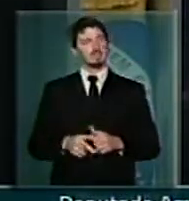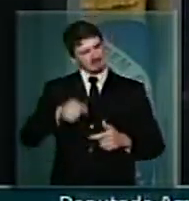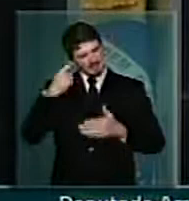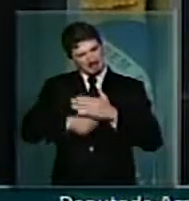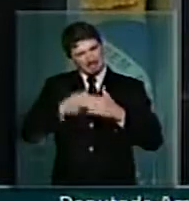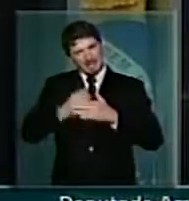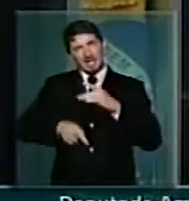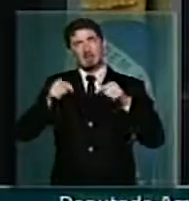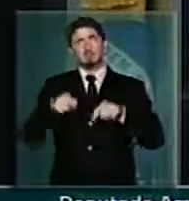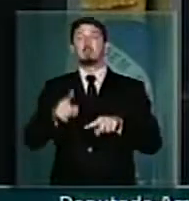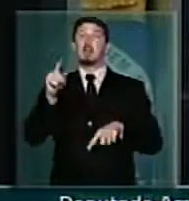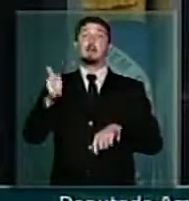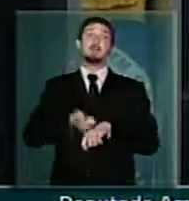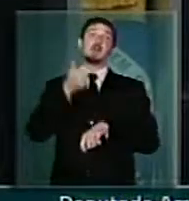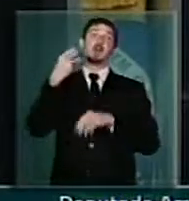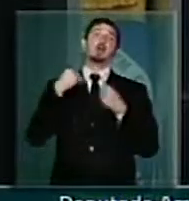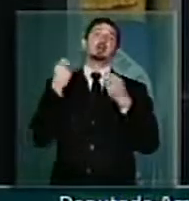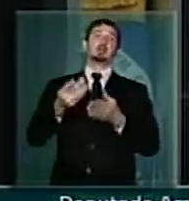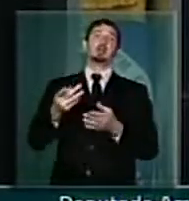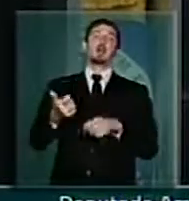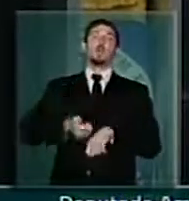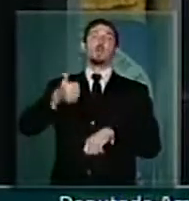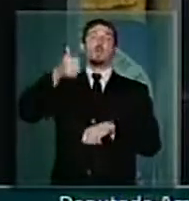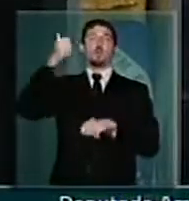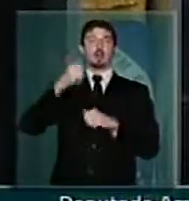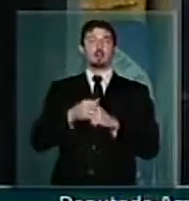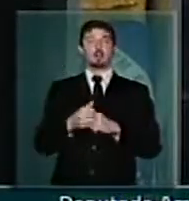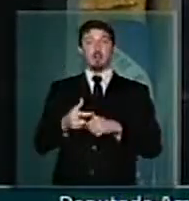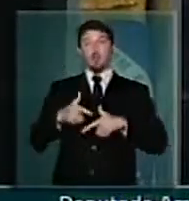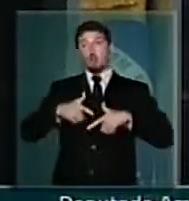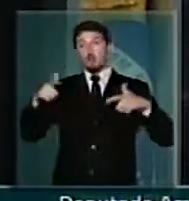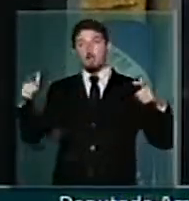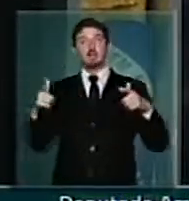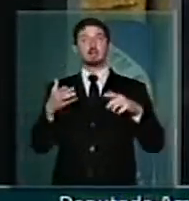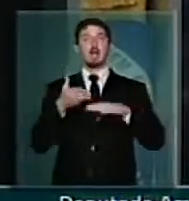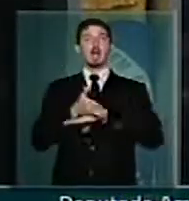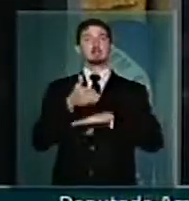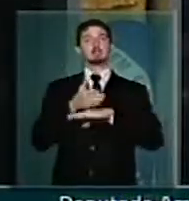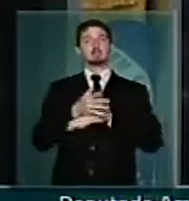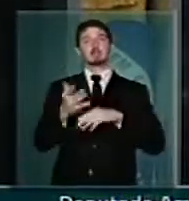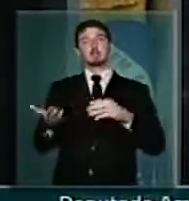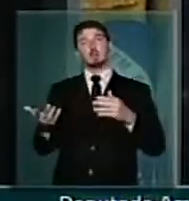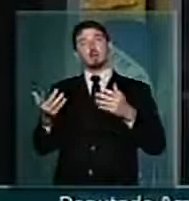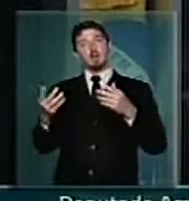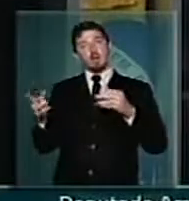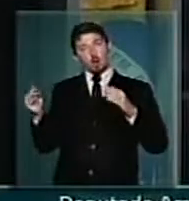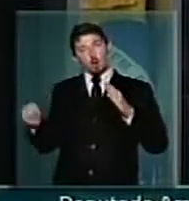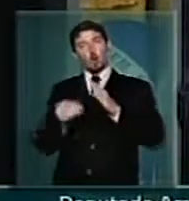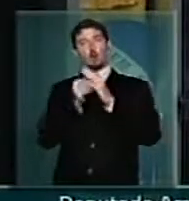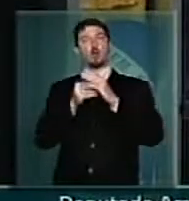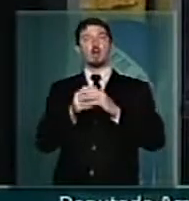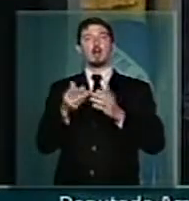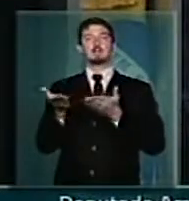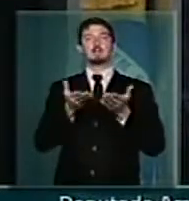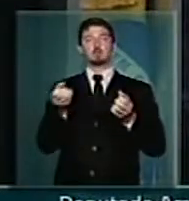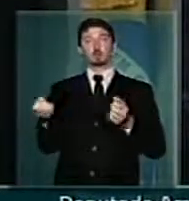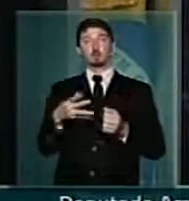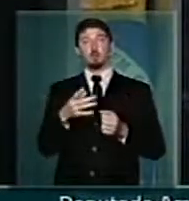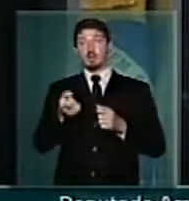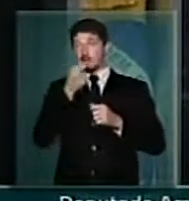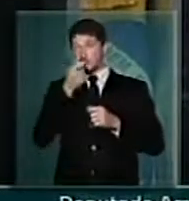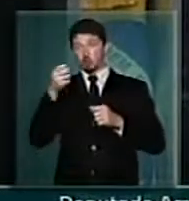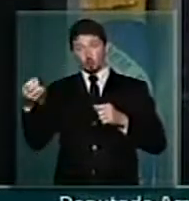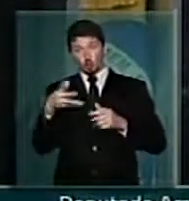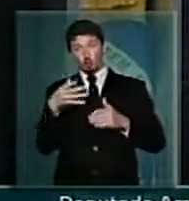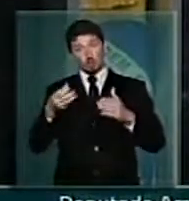que brigar para melhorar a qualidade, para ampliar o acesso, para incluir novos serviços, para incluir novos